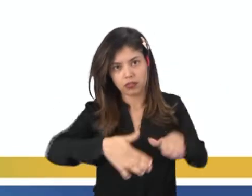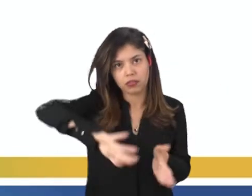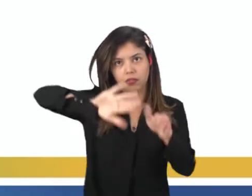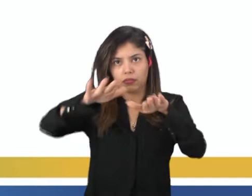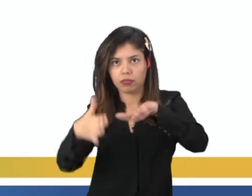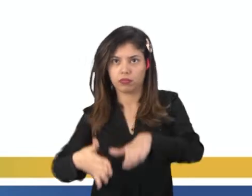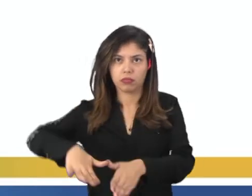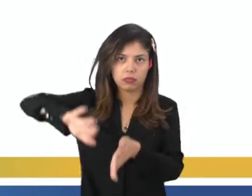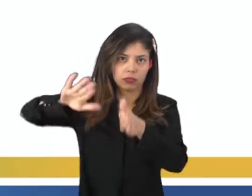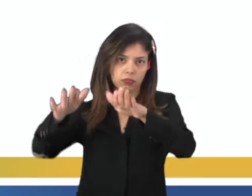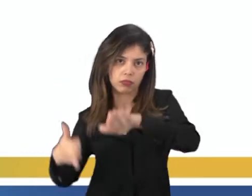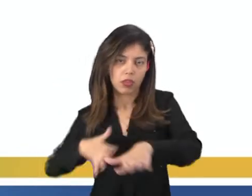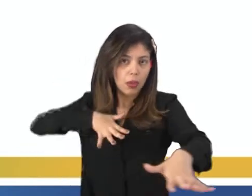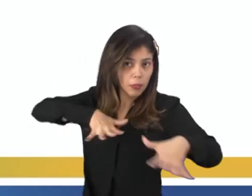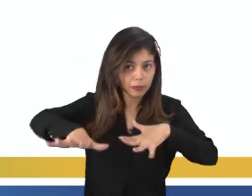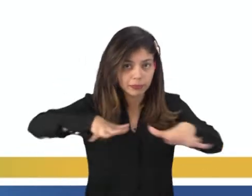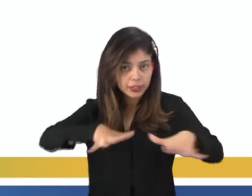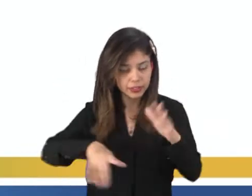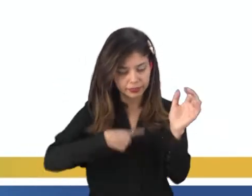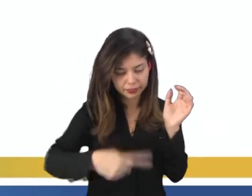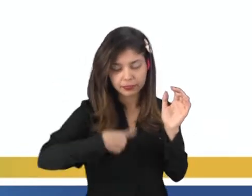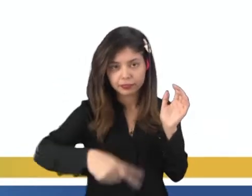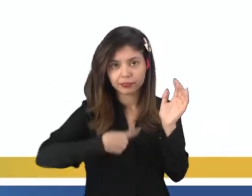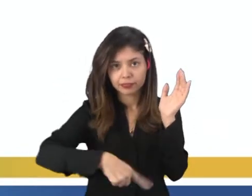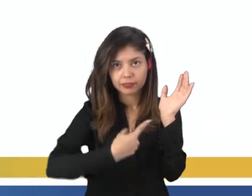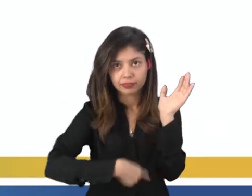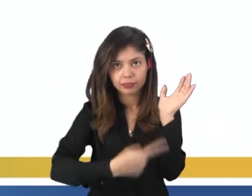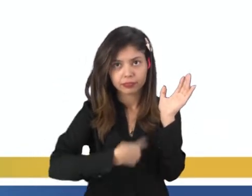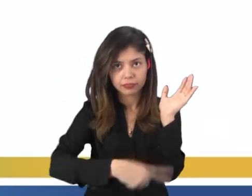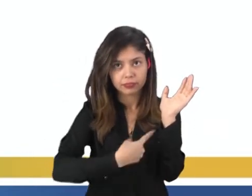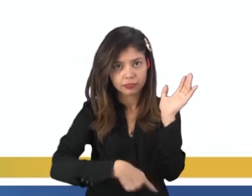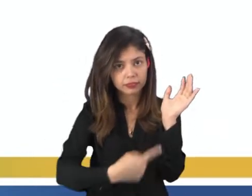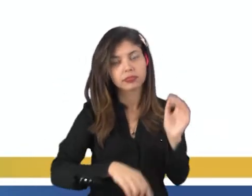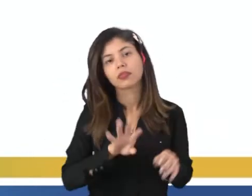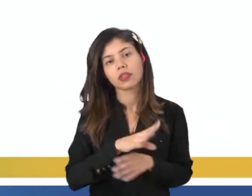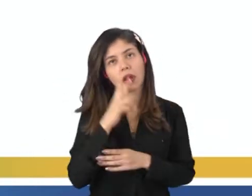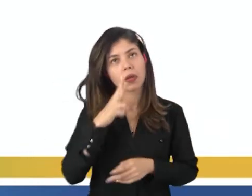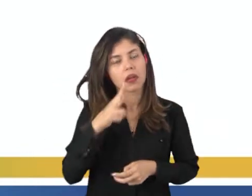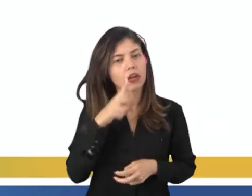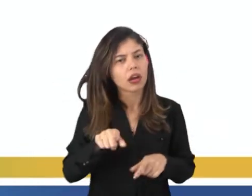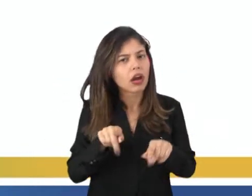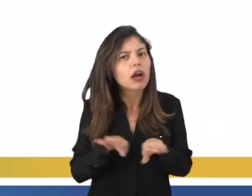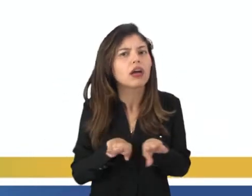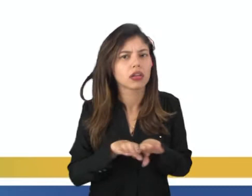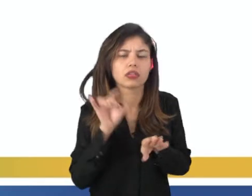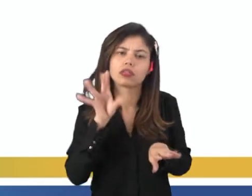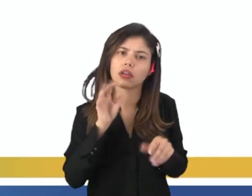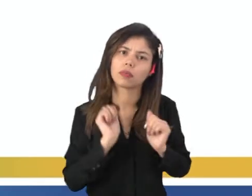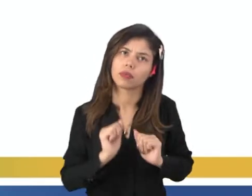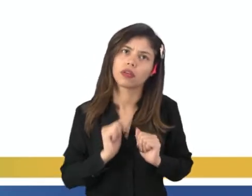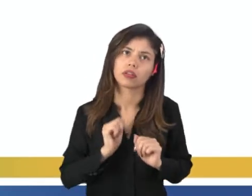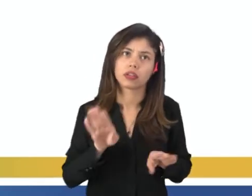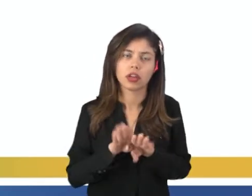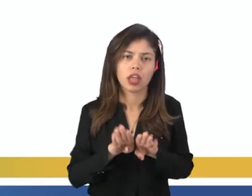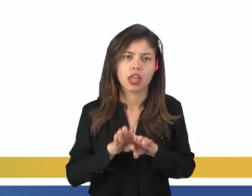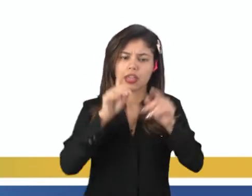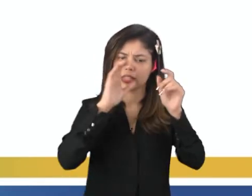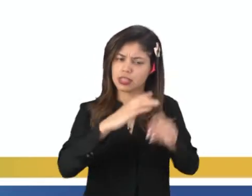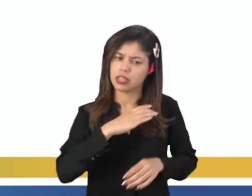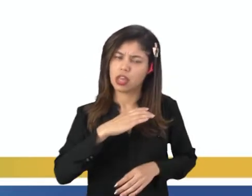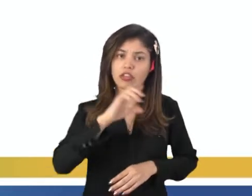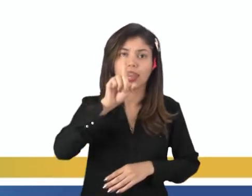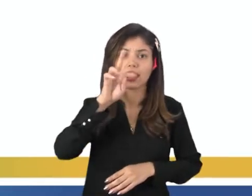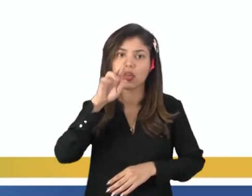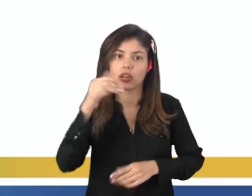de terra para movimentar turbinas, né? Então você coloca ali, né, obviamente ela só é possível em cidades litorâneas, né, que